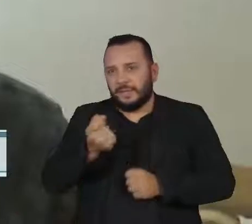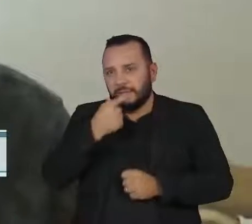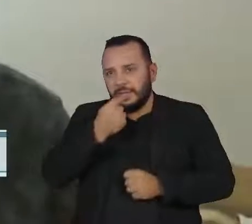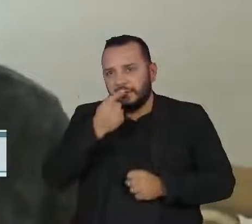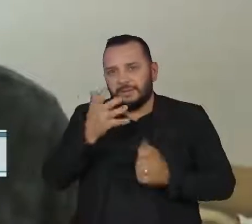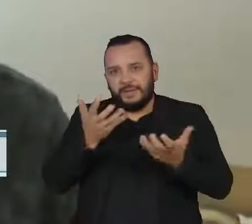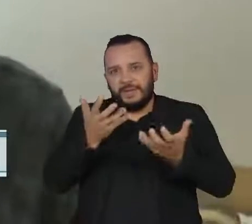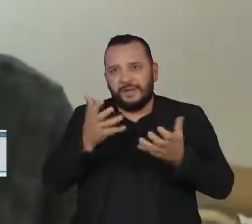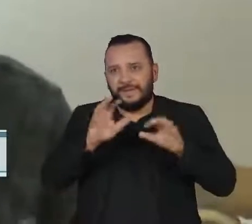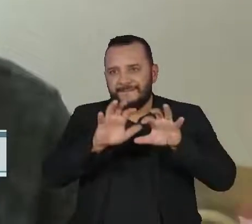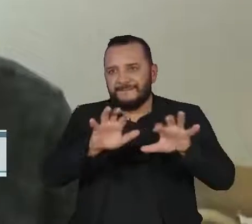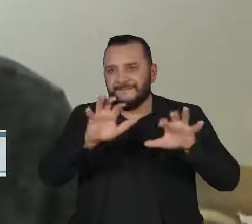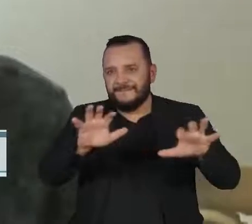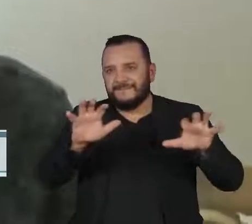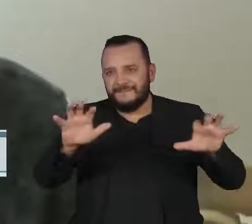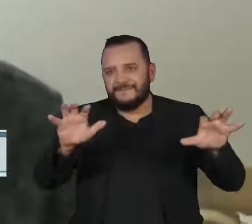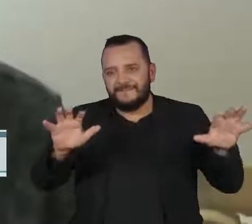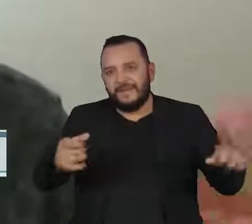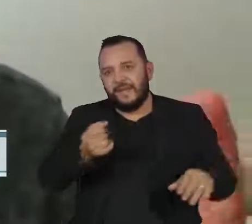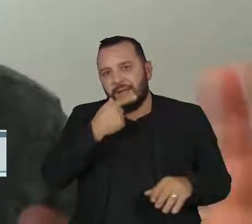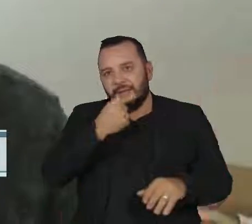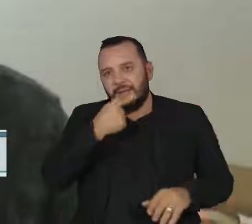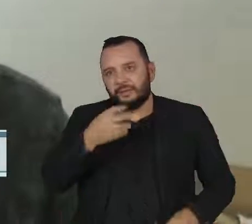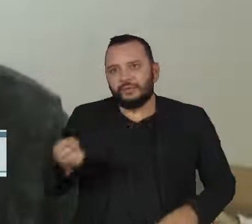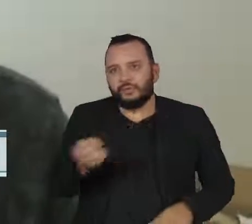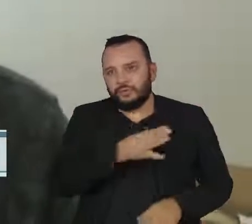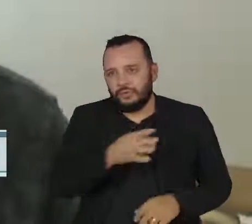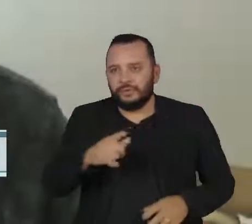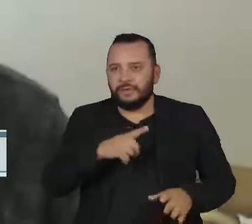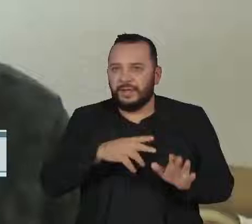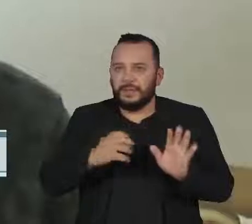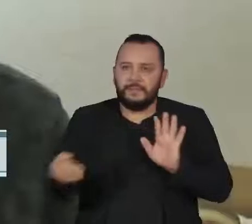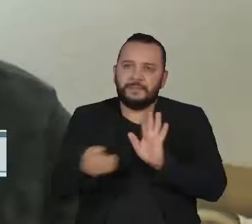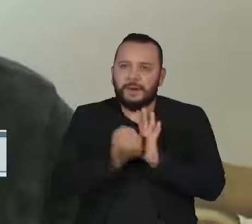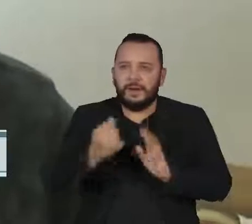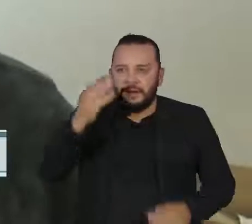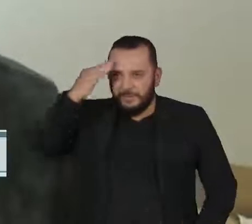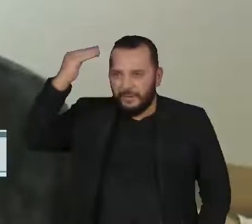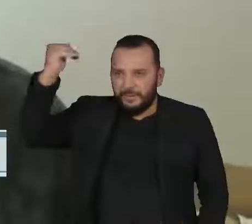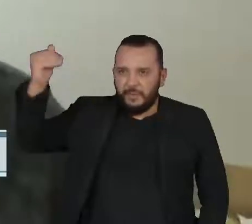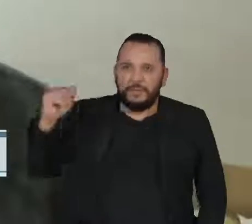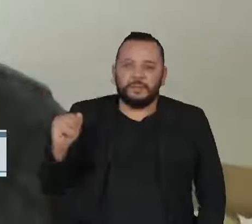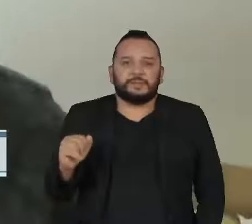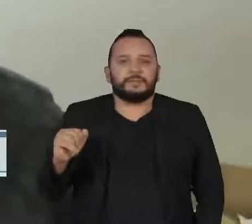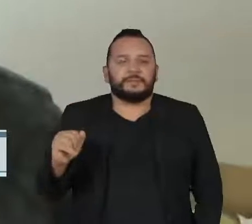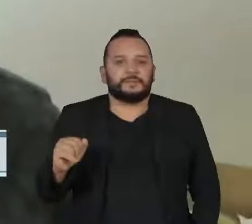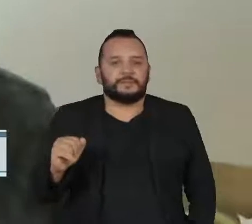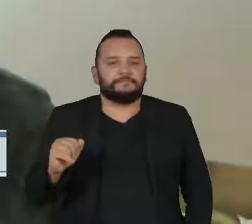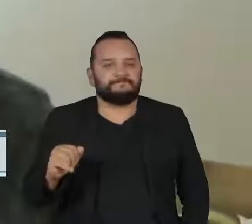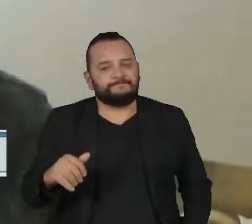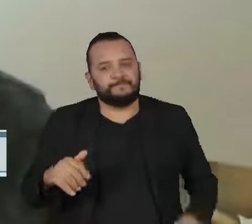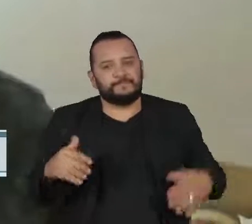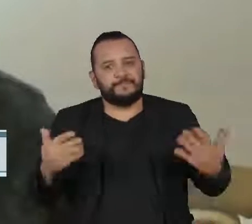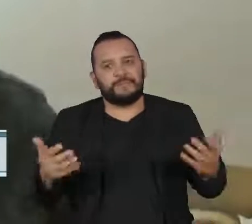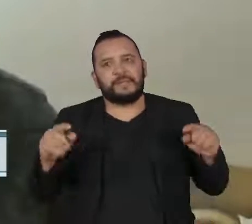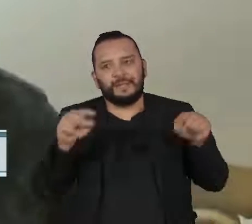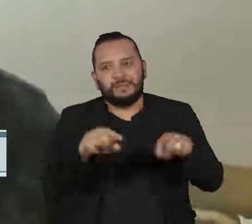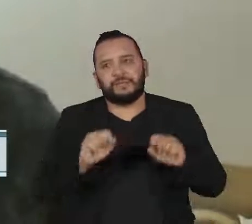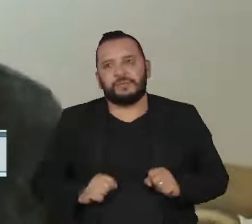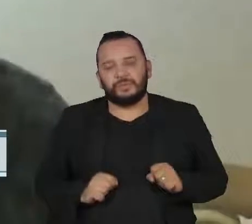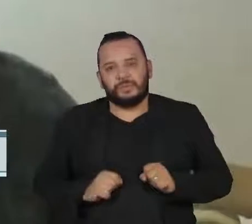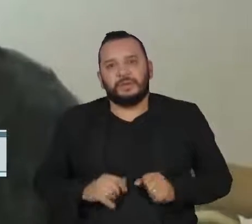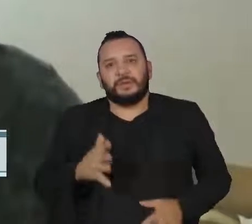a propaganda do medicamento novo, o medicamento que tem uma marca famosa. E isso interfere, às vezes até